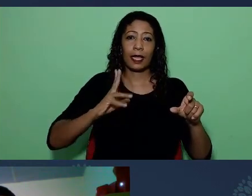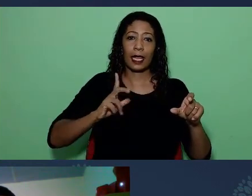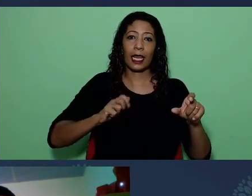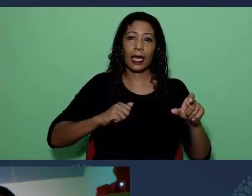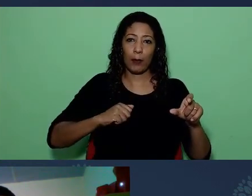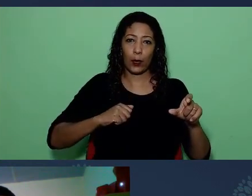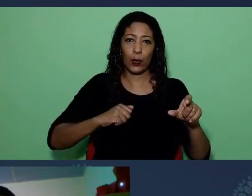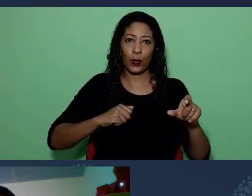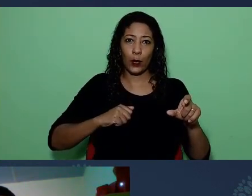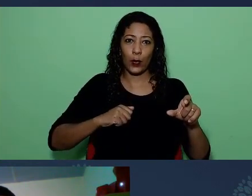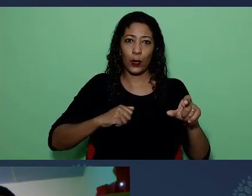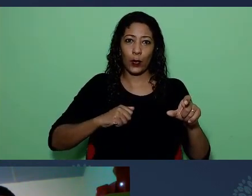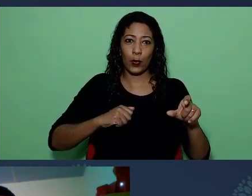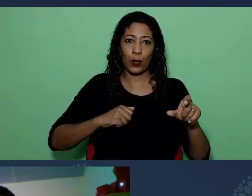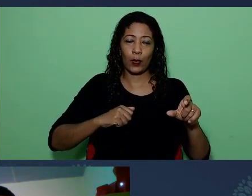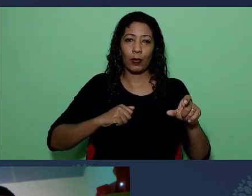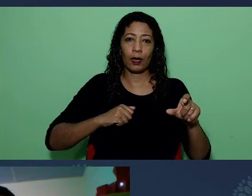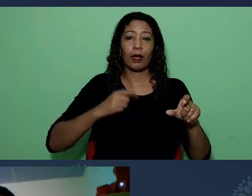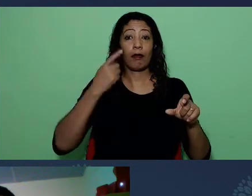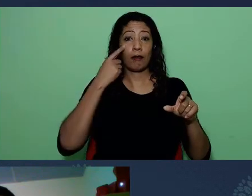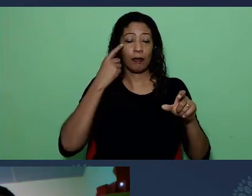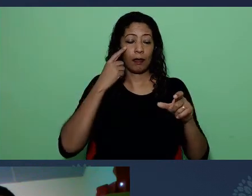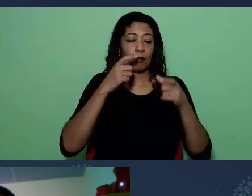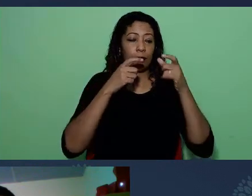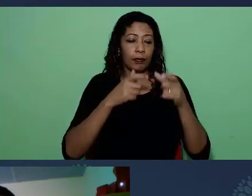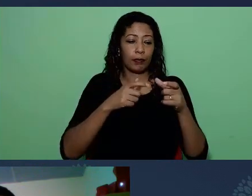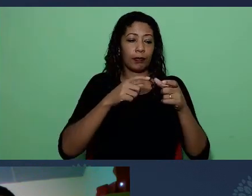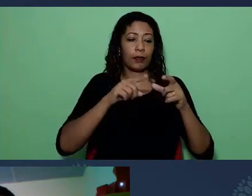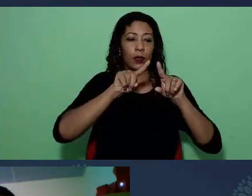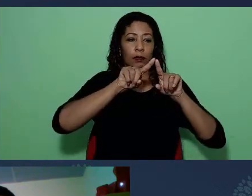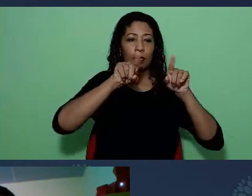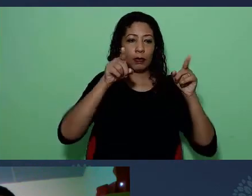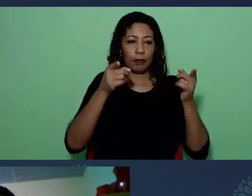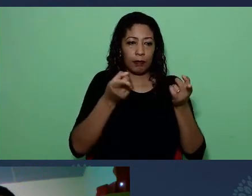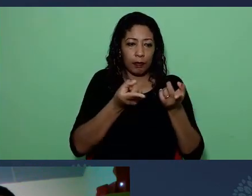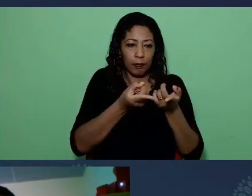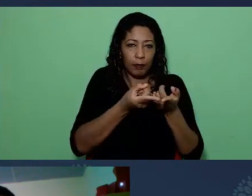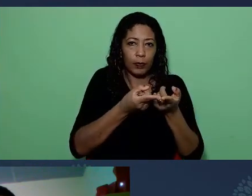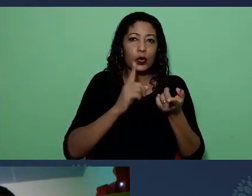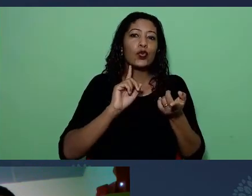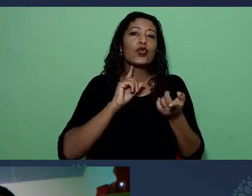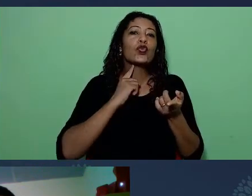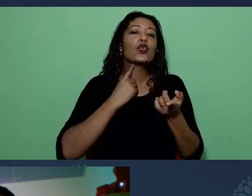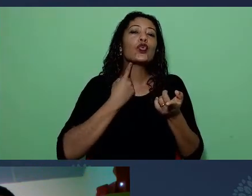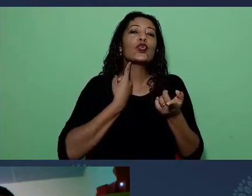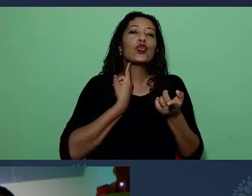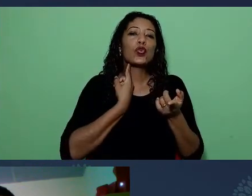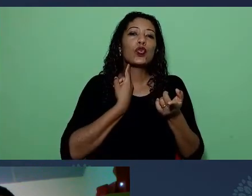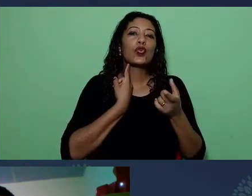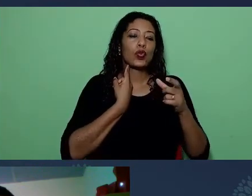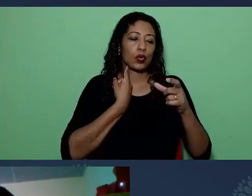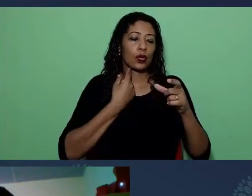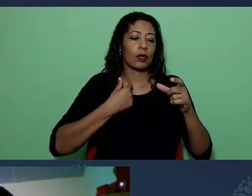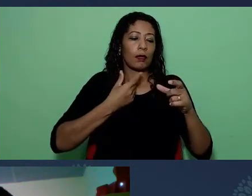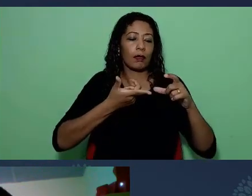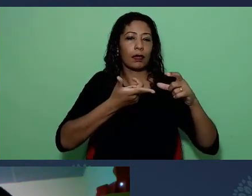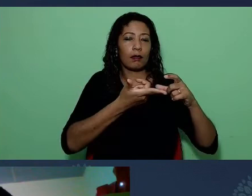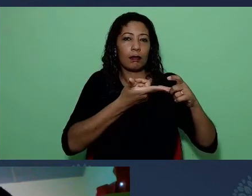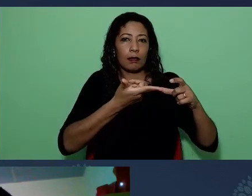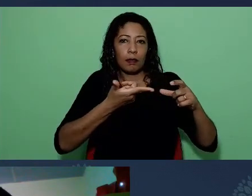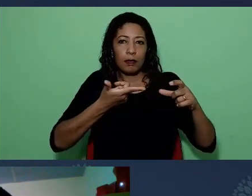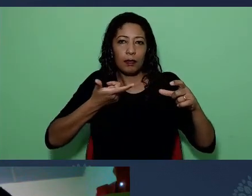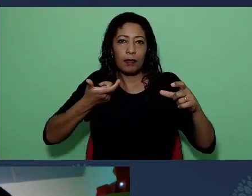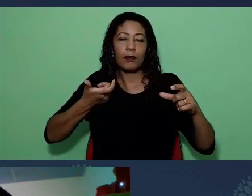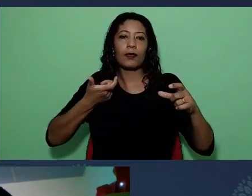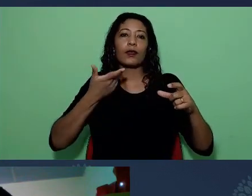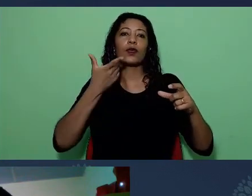Então, as bordas ficaram, entre aspas, sujas da droga inalatória, e eu passo o dedo e faço aquela